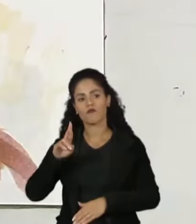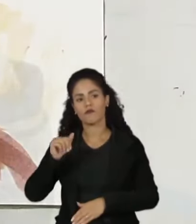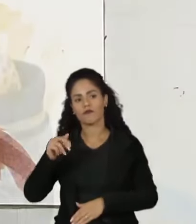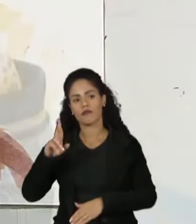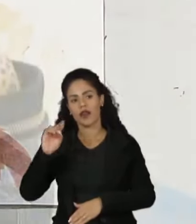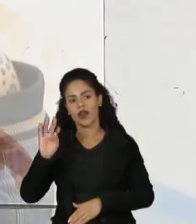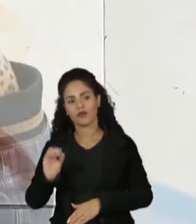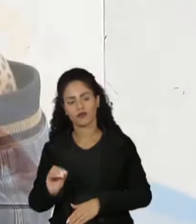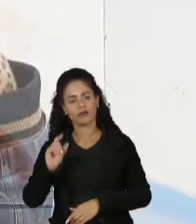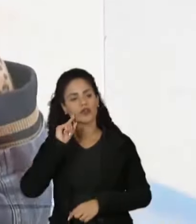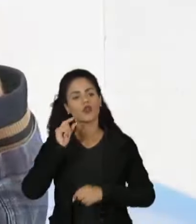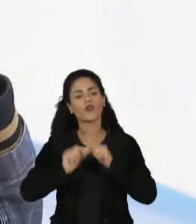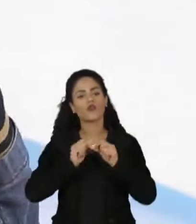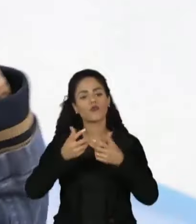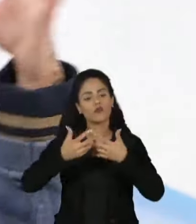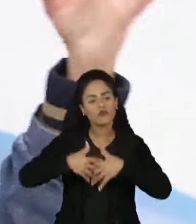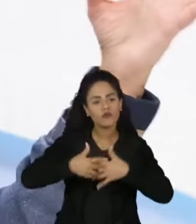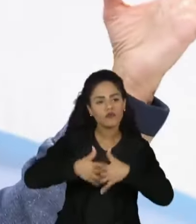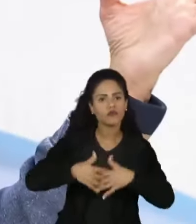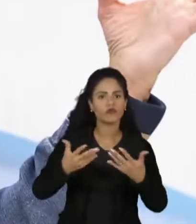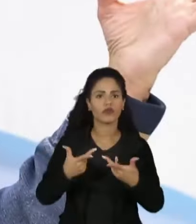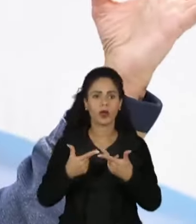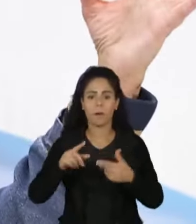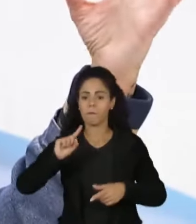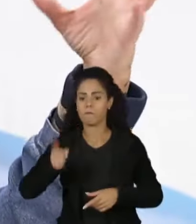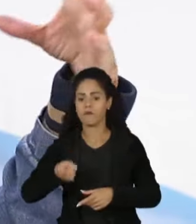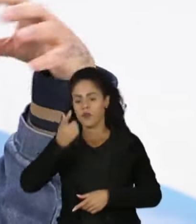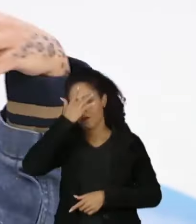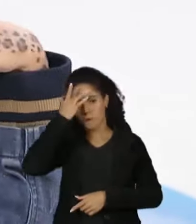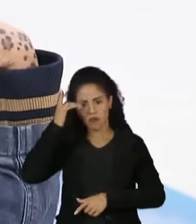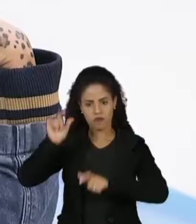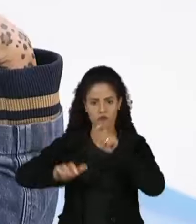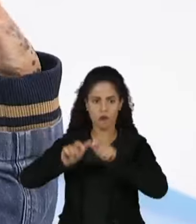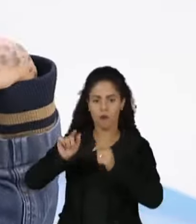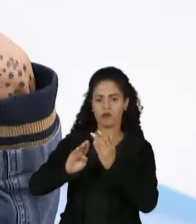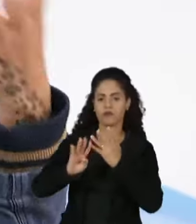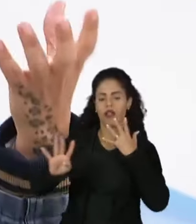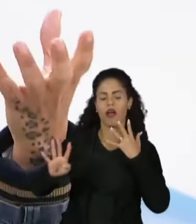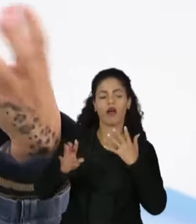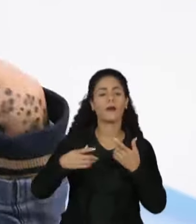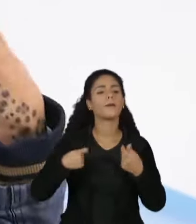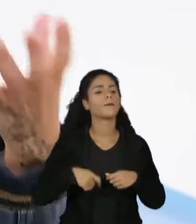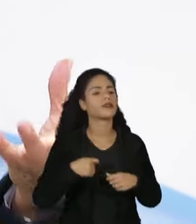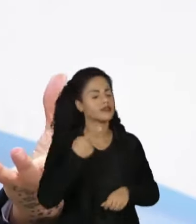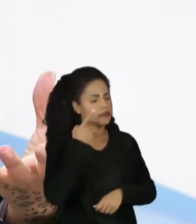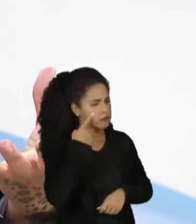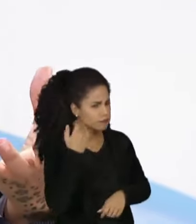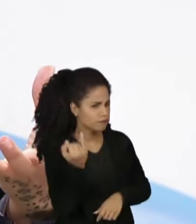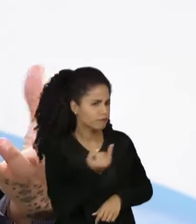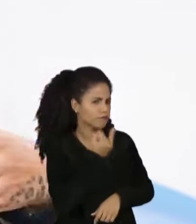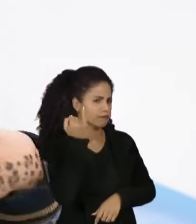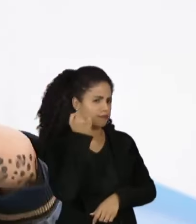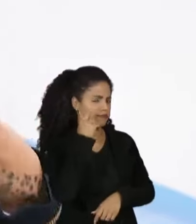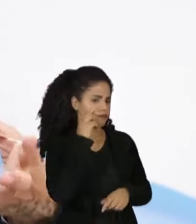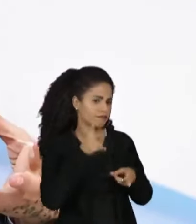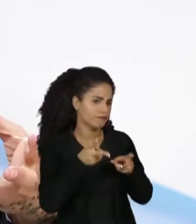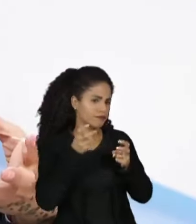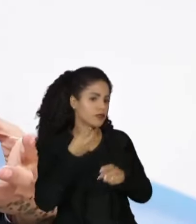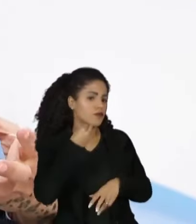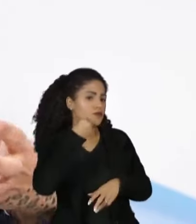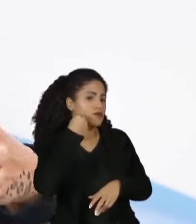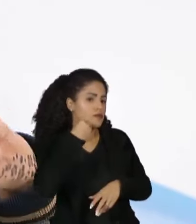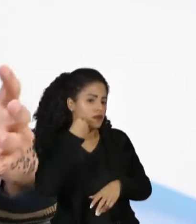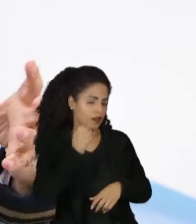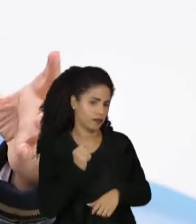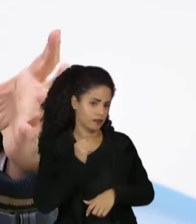Uma cozinha que atenda 1.000 pessoas. Isso é um ponto importante como